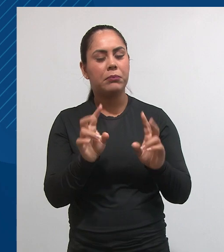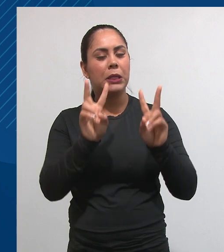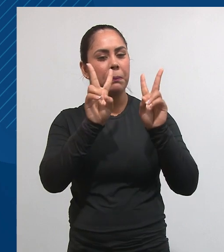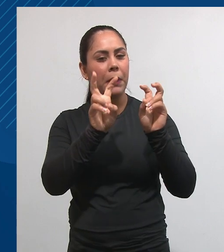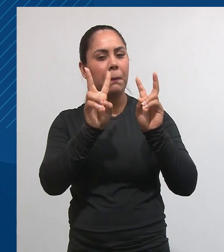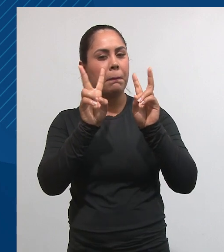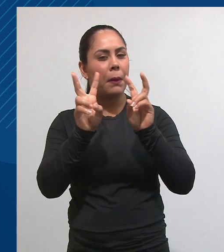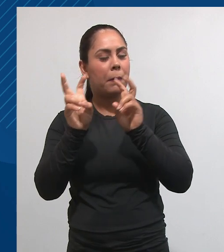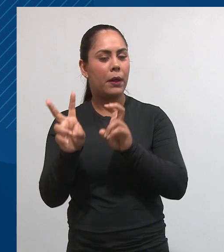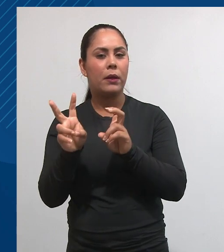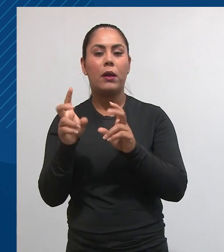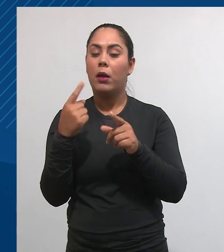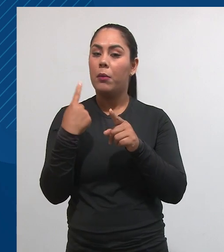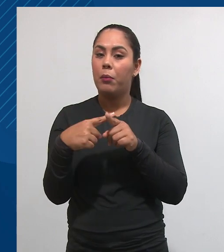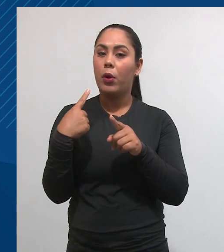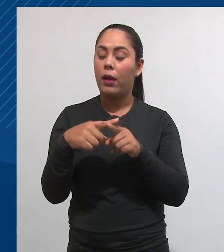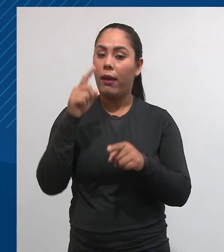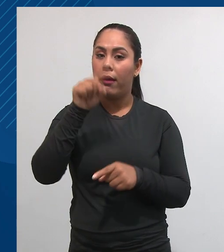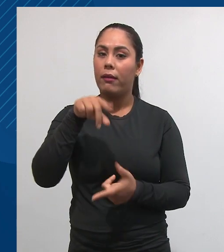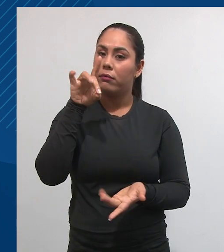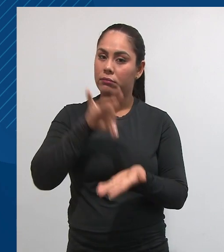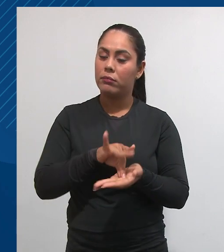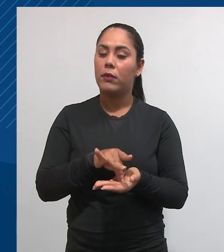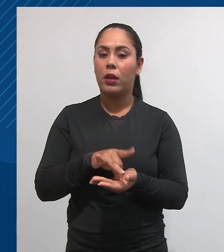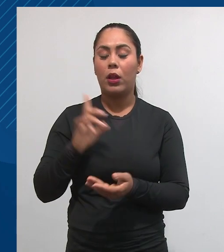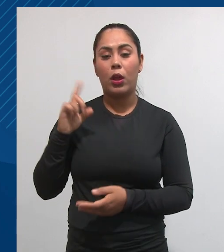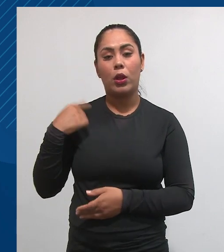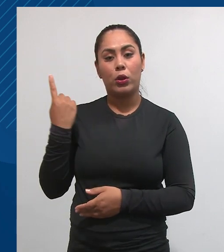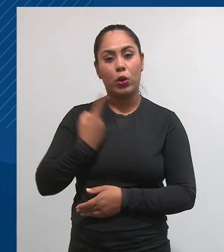pontuou, né? Porque é exatamente